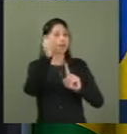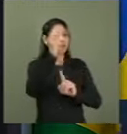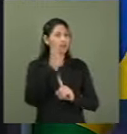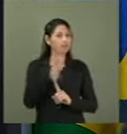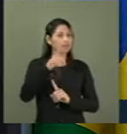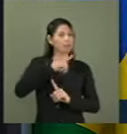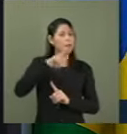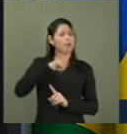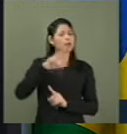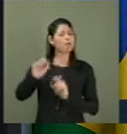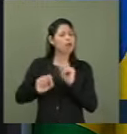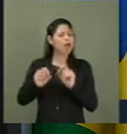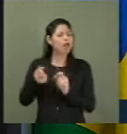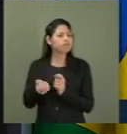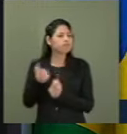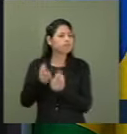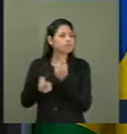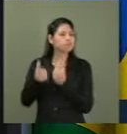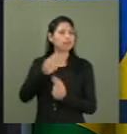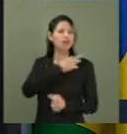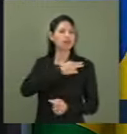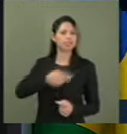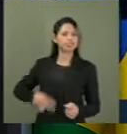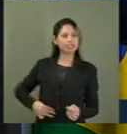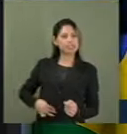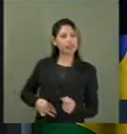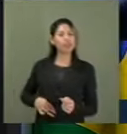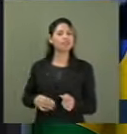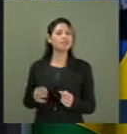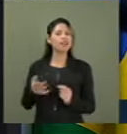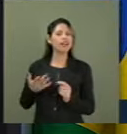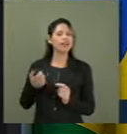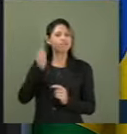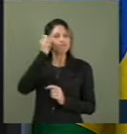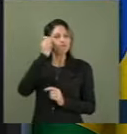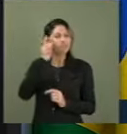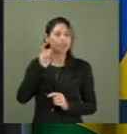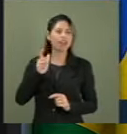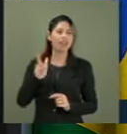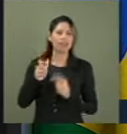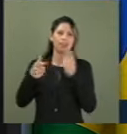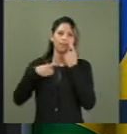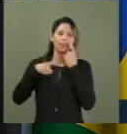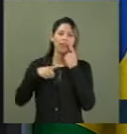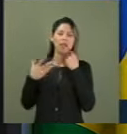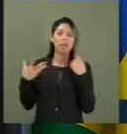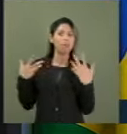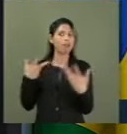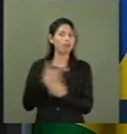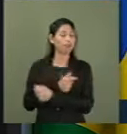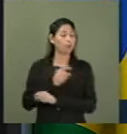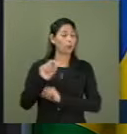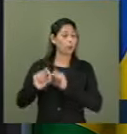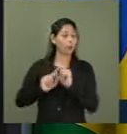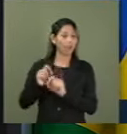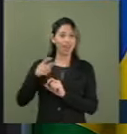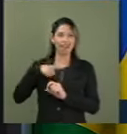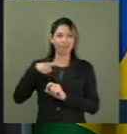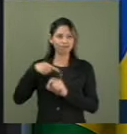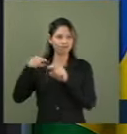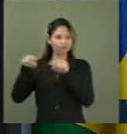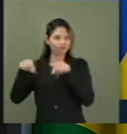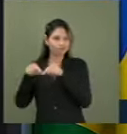com expertise natural nas áreas onde eles aturaram. Essa é que é a beleza do movimento, cada um no seu